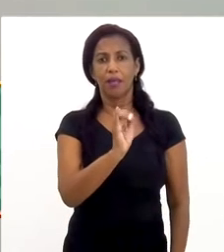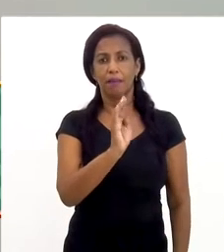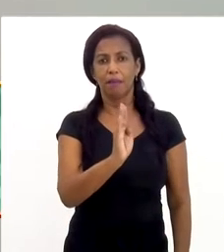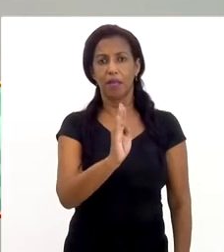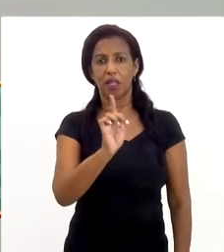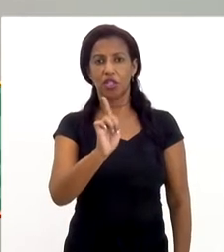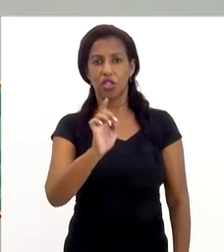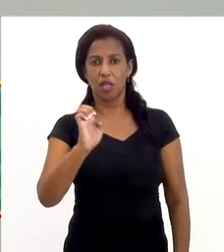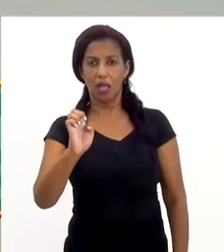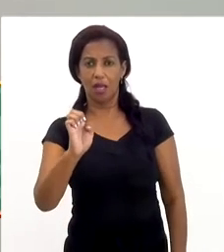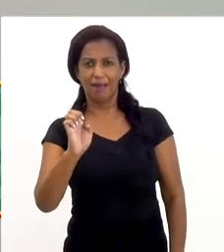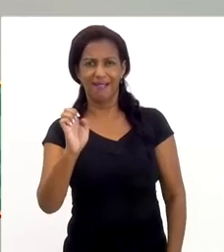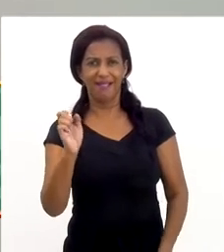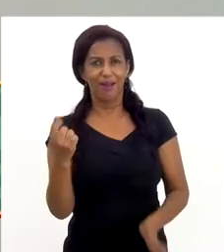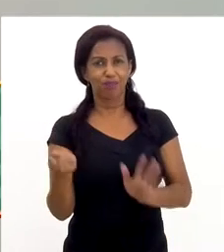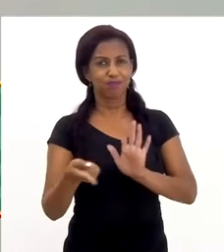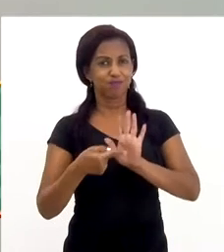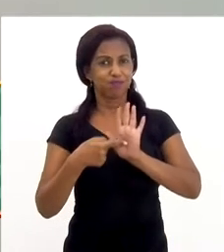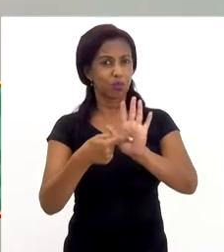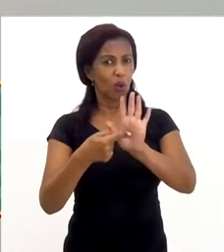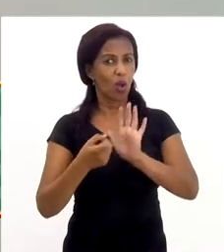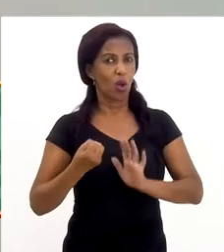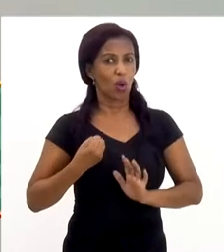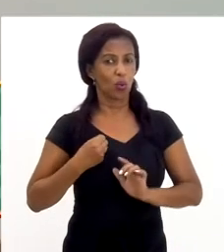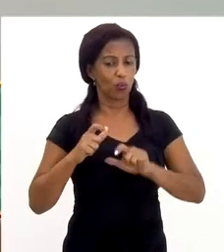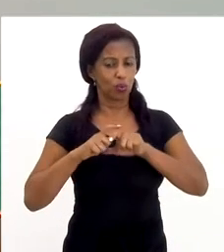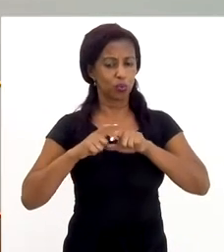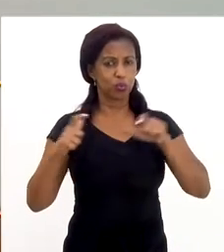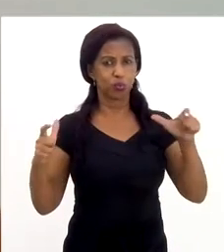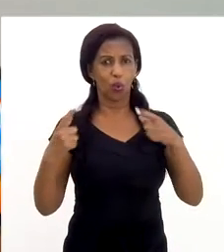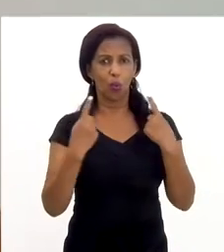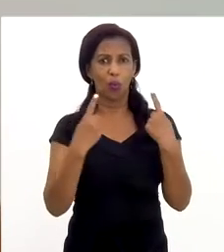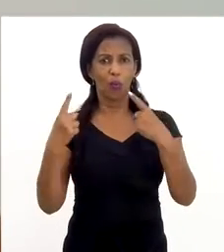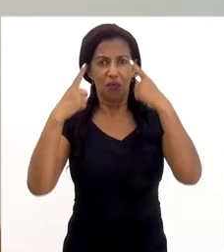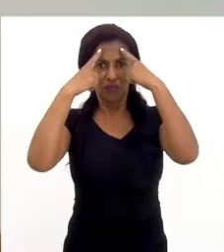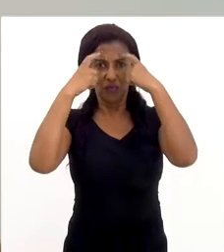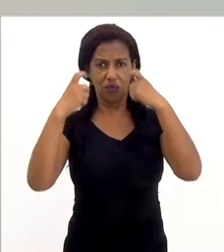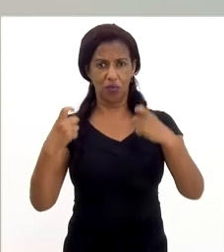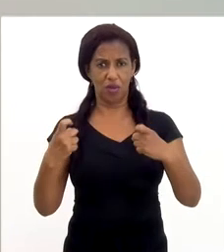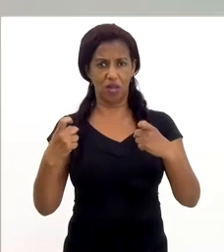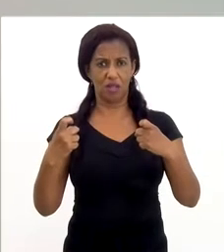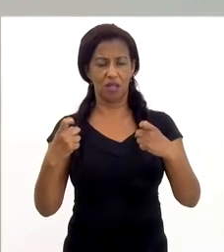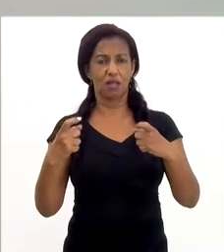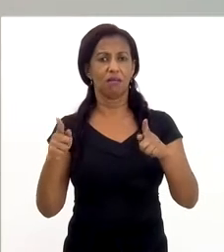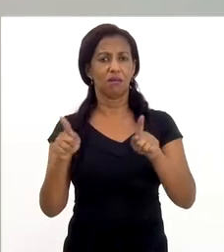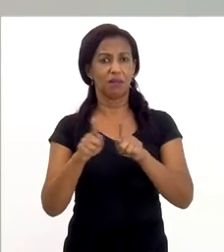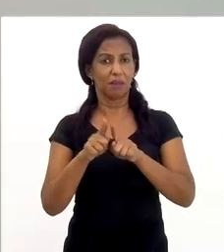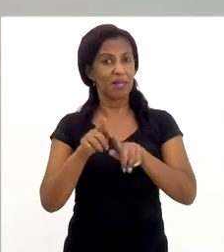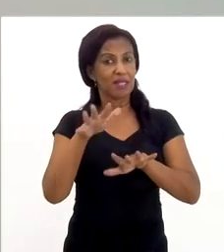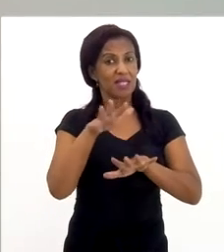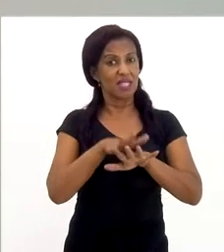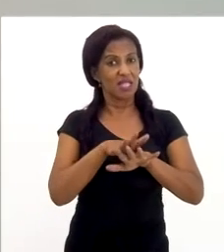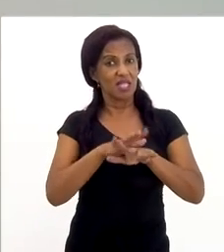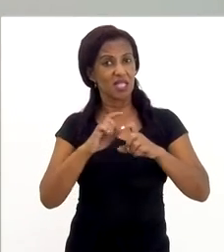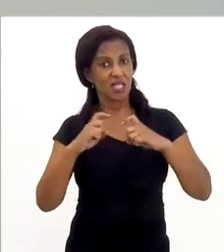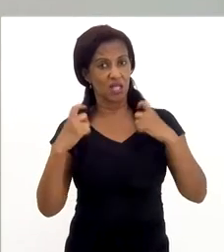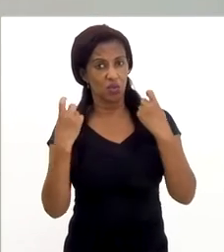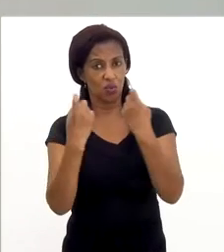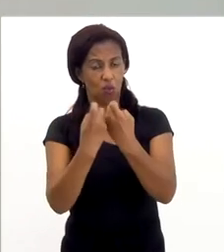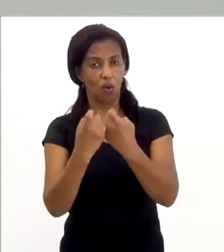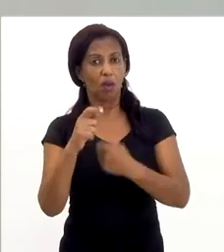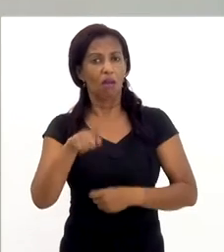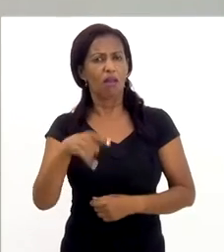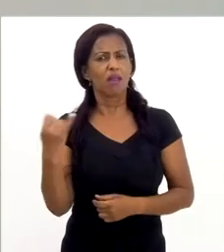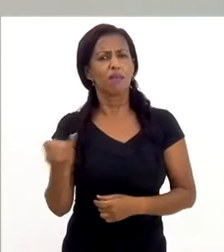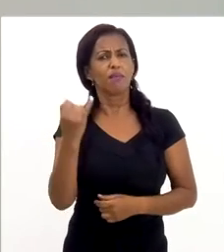ela trouxe números né Muito expressivos em relação à violência sexual mas antes durante palavras número né